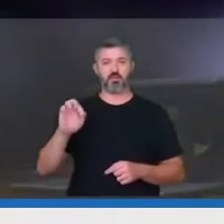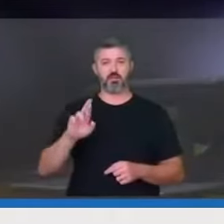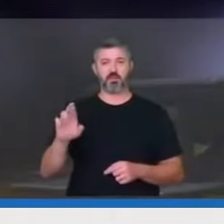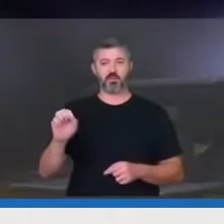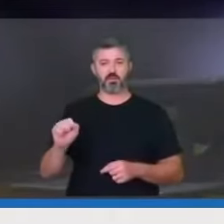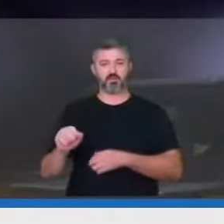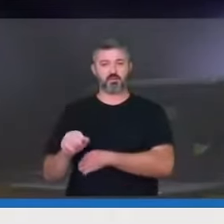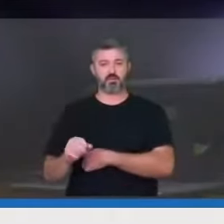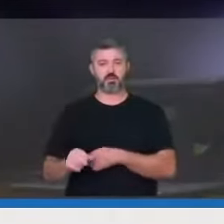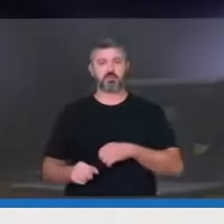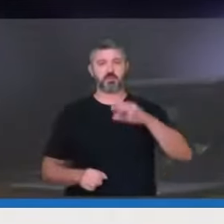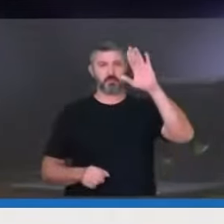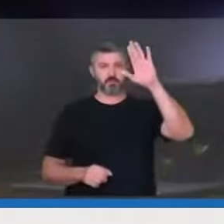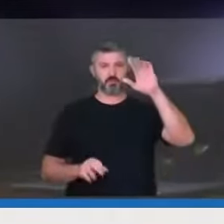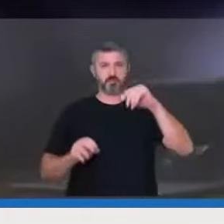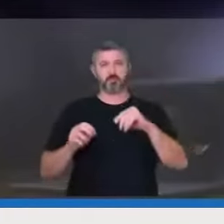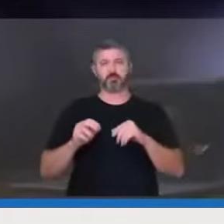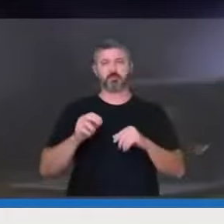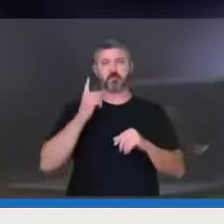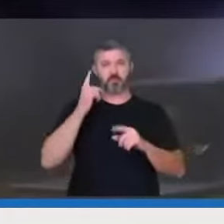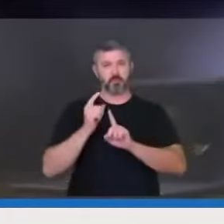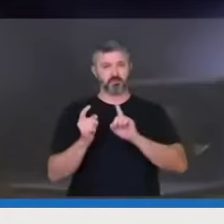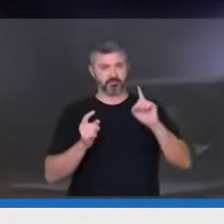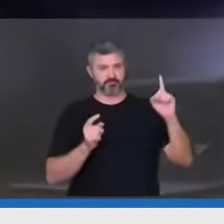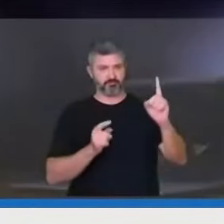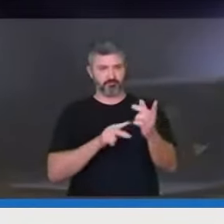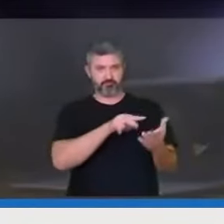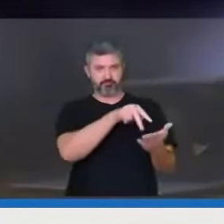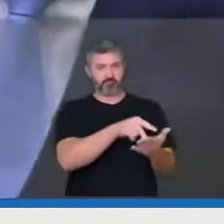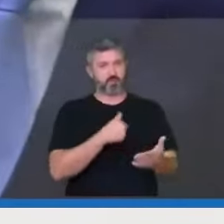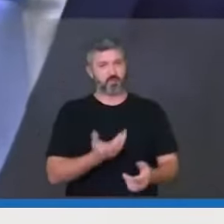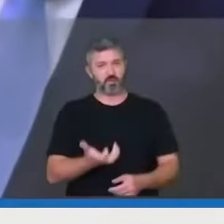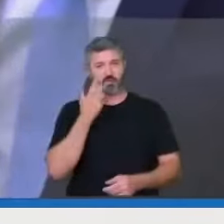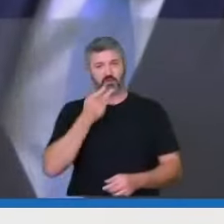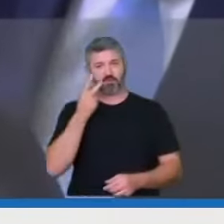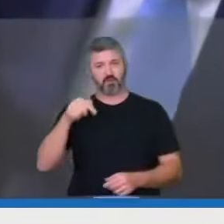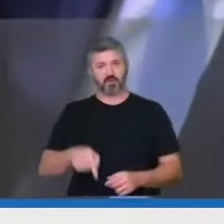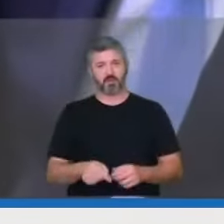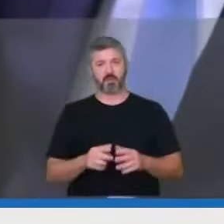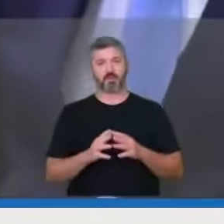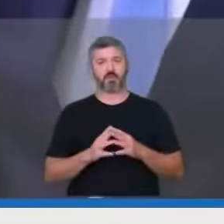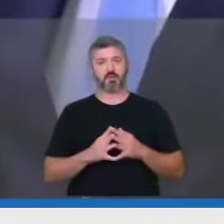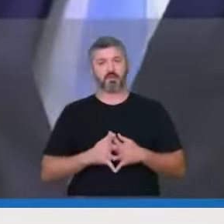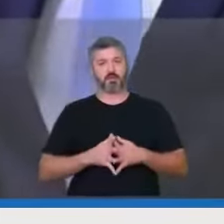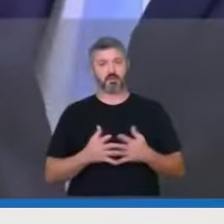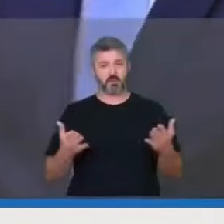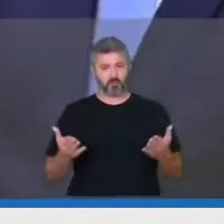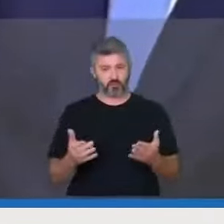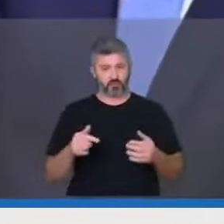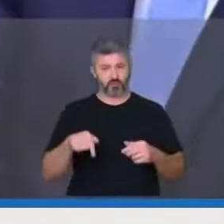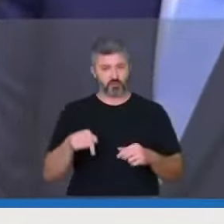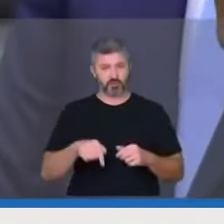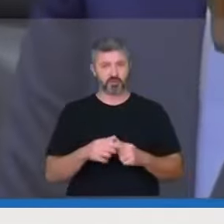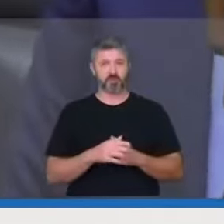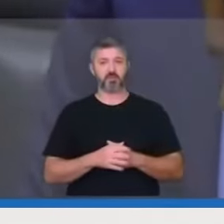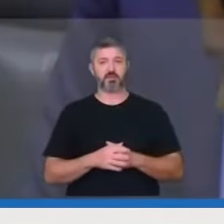o Conselho de Ética vai ser o último a dar a palavra, a decisão final, eu acho que tudo mais ou